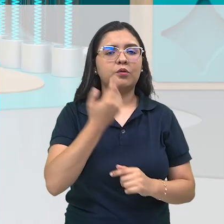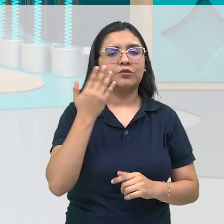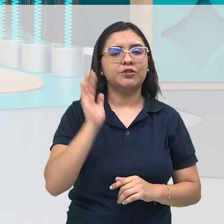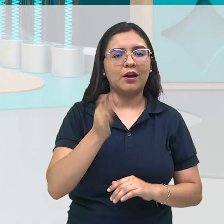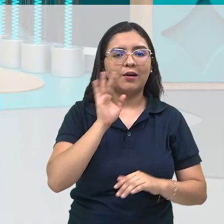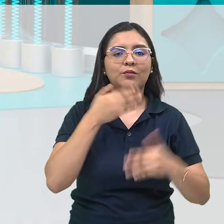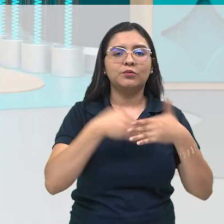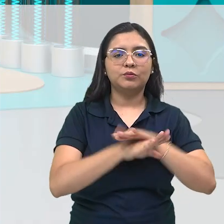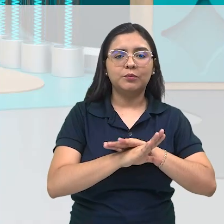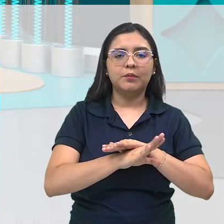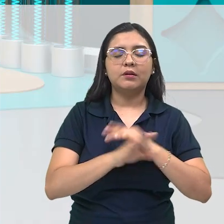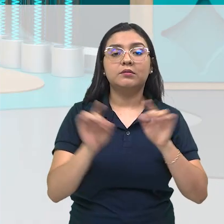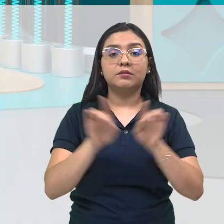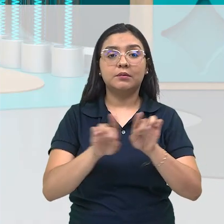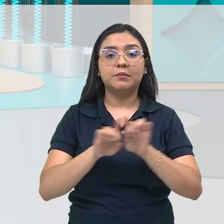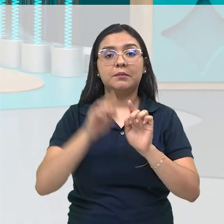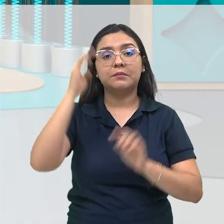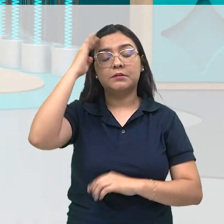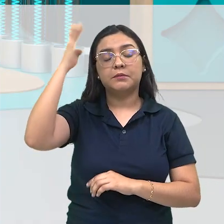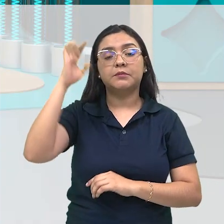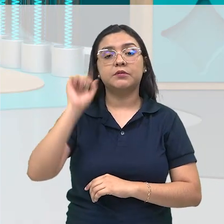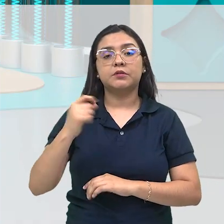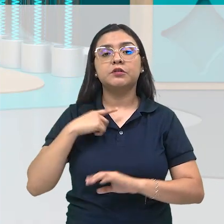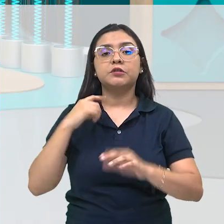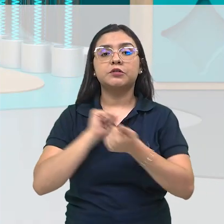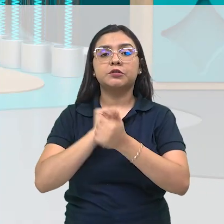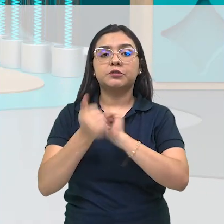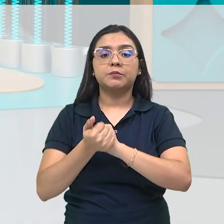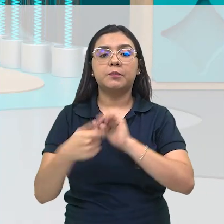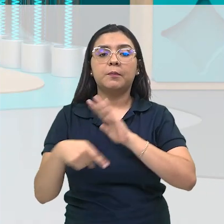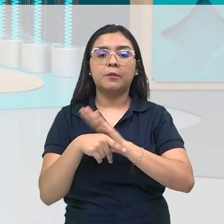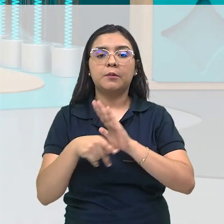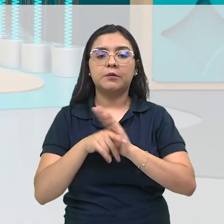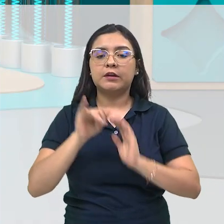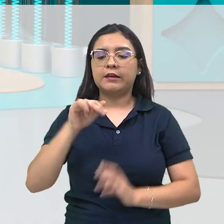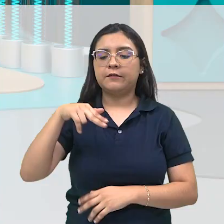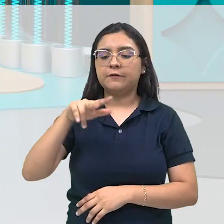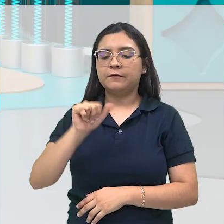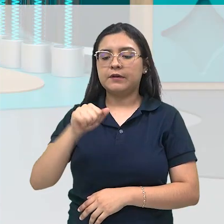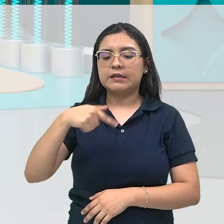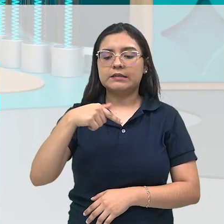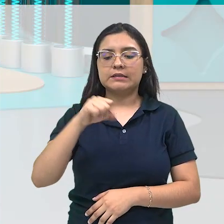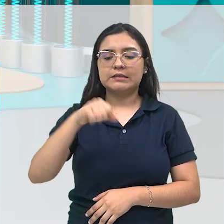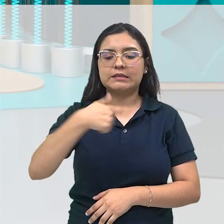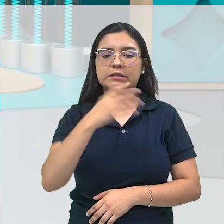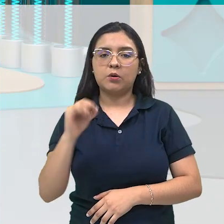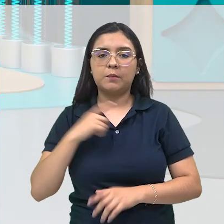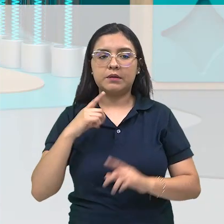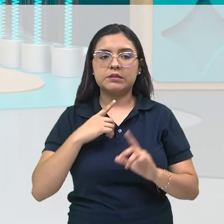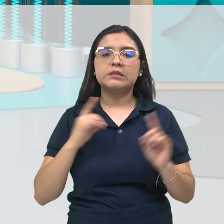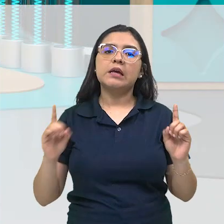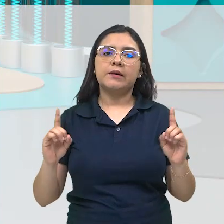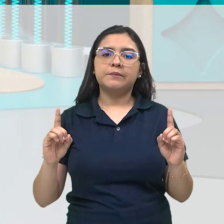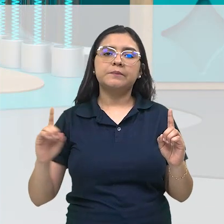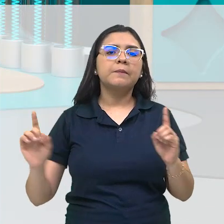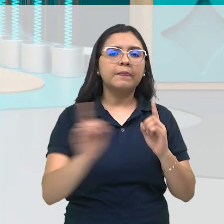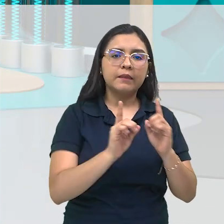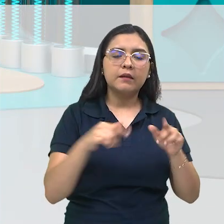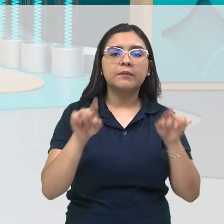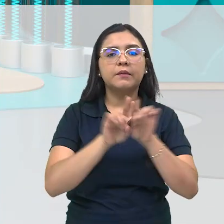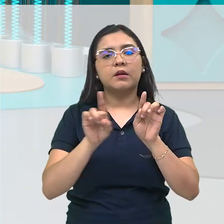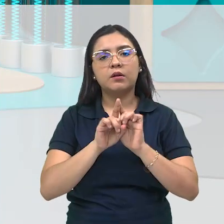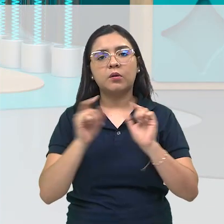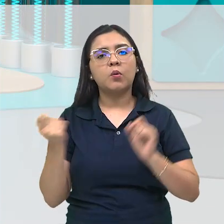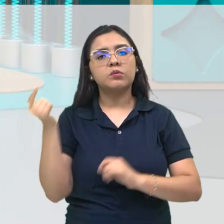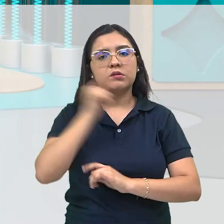está acostumado, que é principalmente com esportes de invasão, né? Que tem que invadir o campo para acertar um